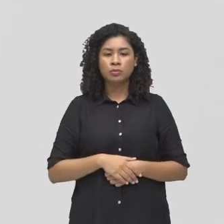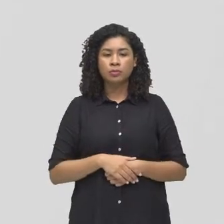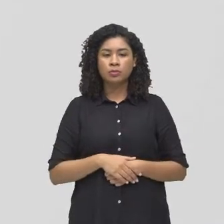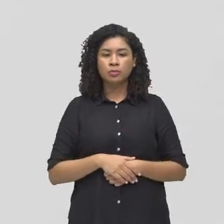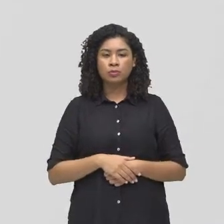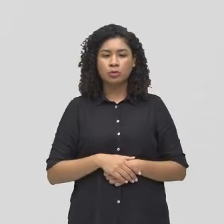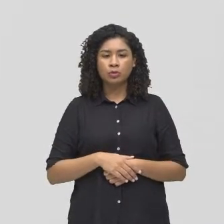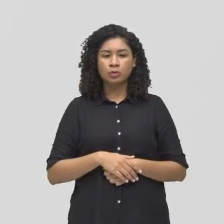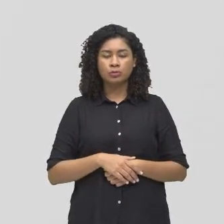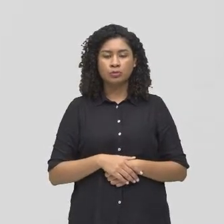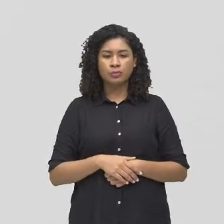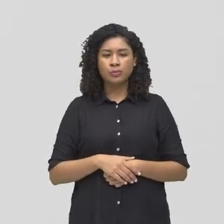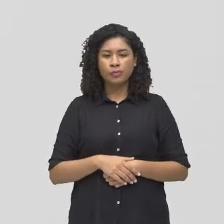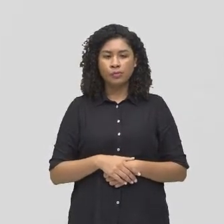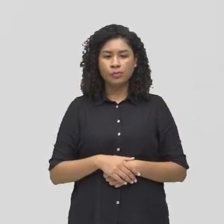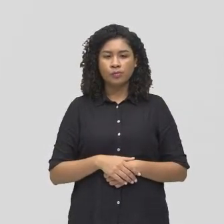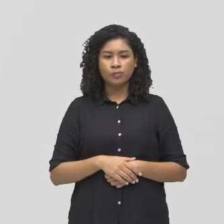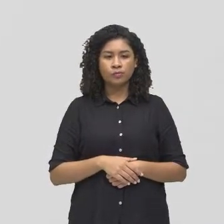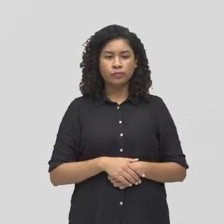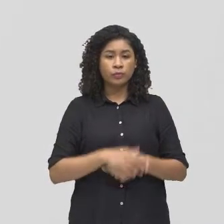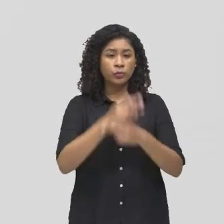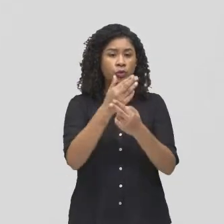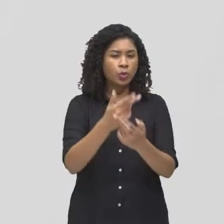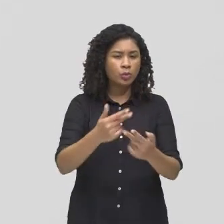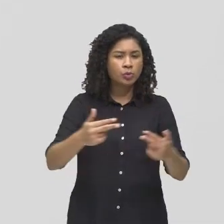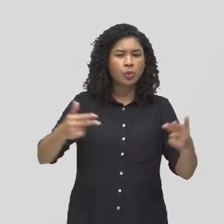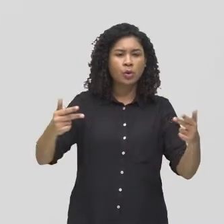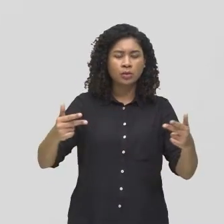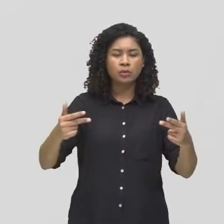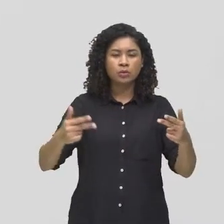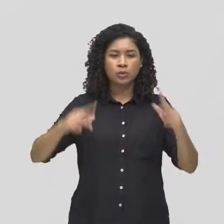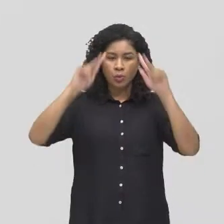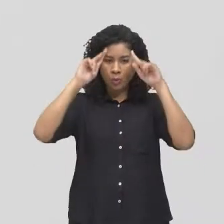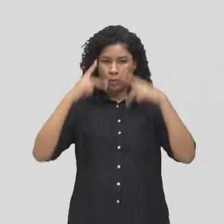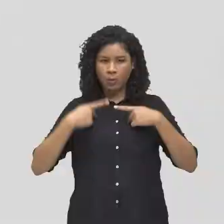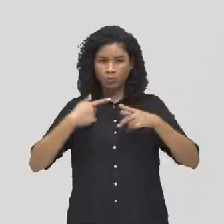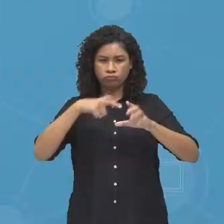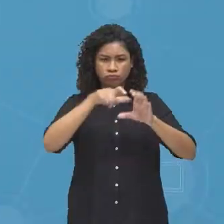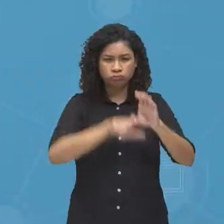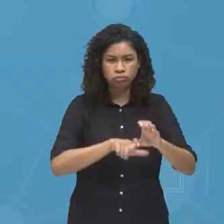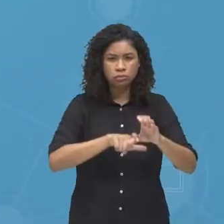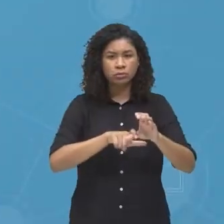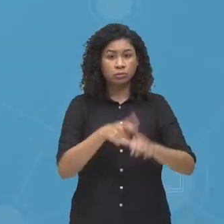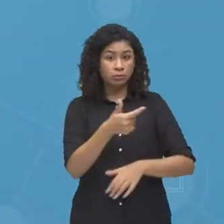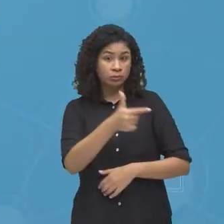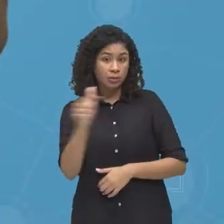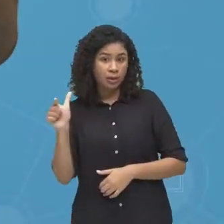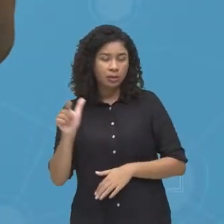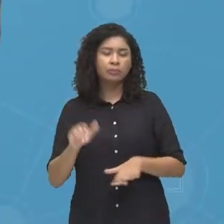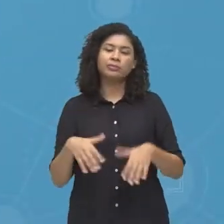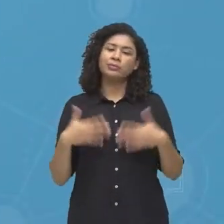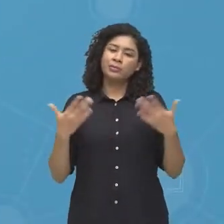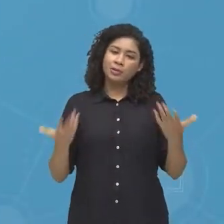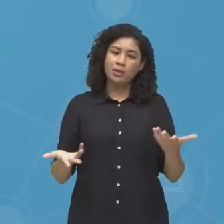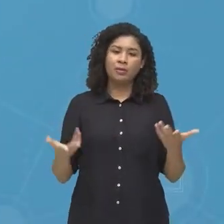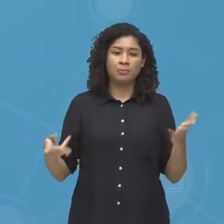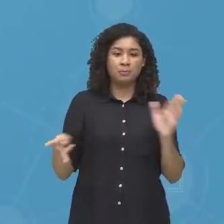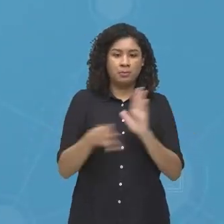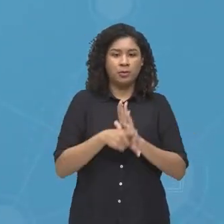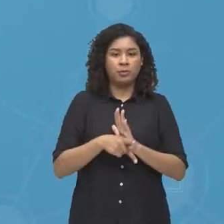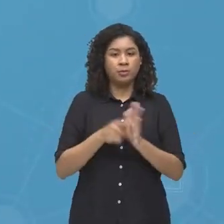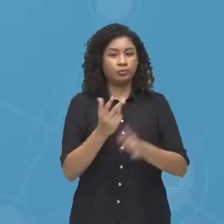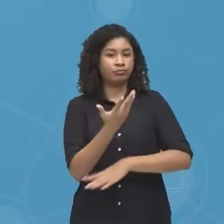dizer que é parte da natureza, né? Então, a gente pode diferenciar essas